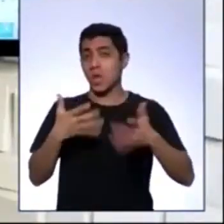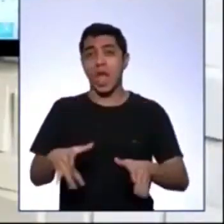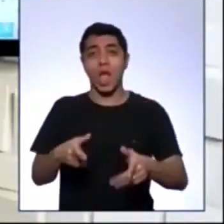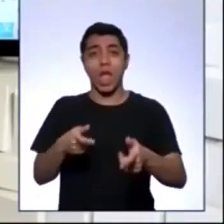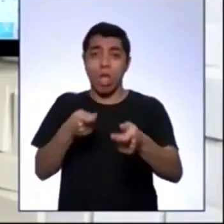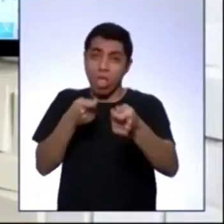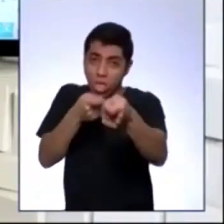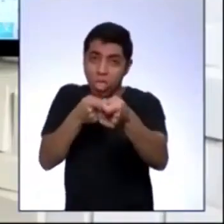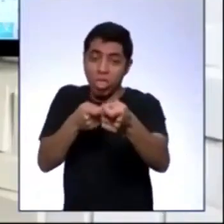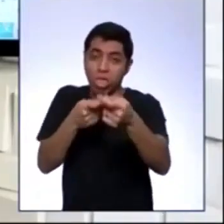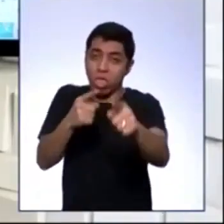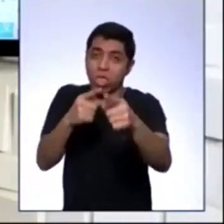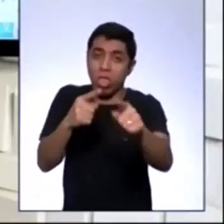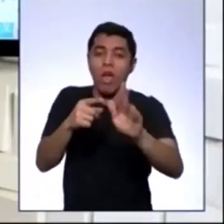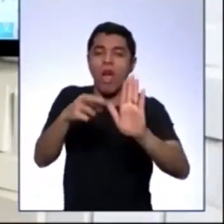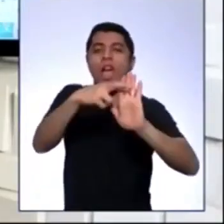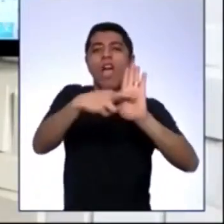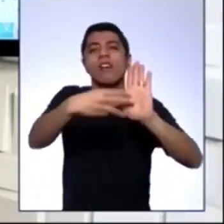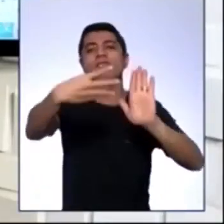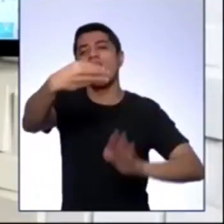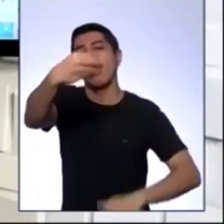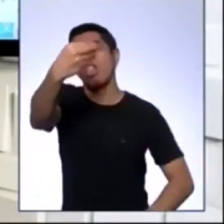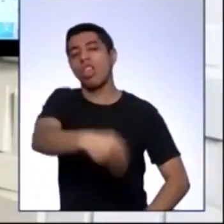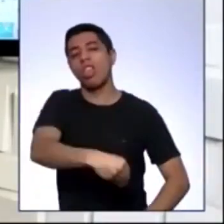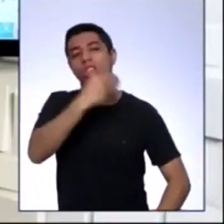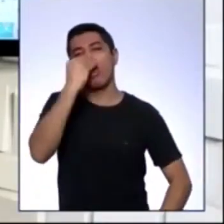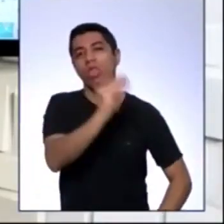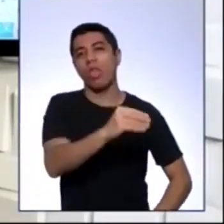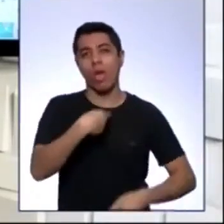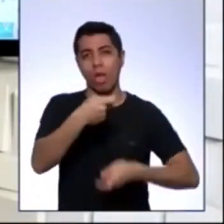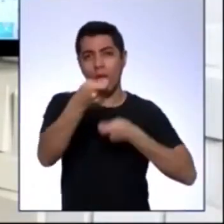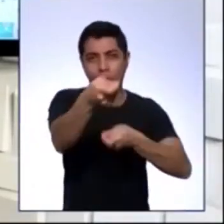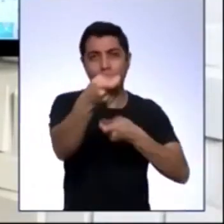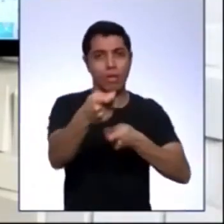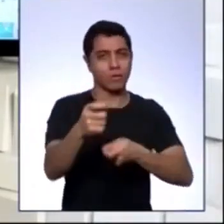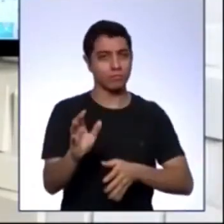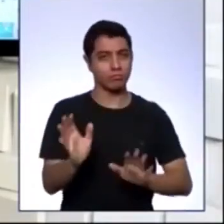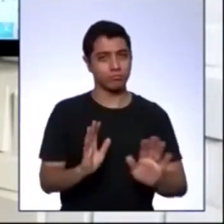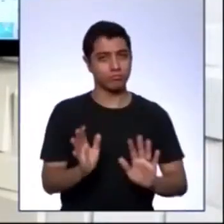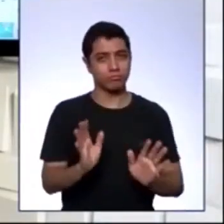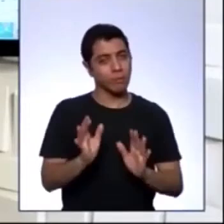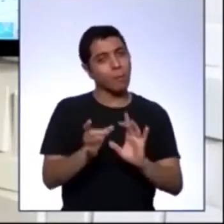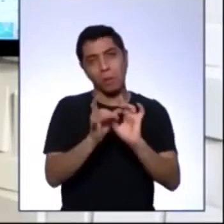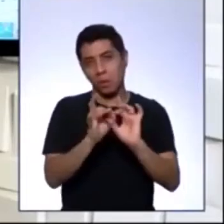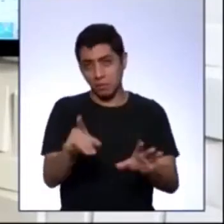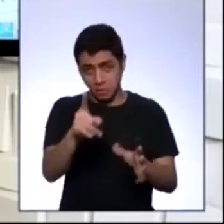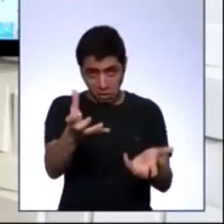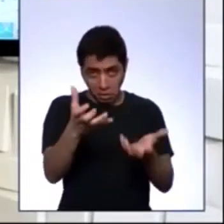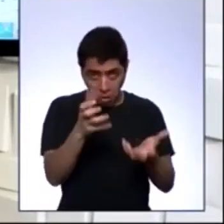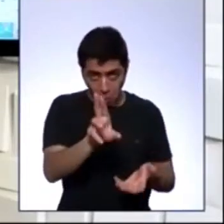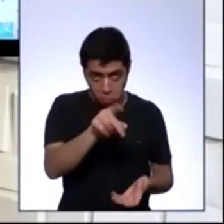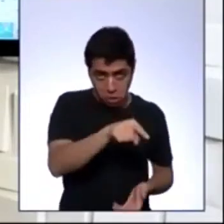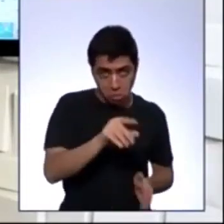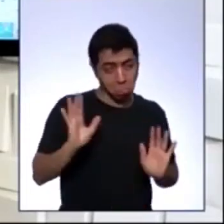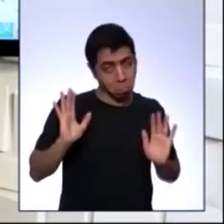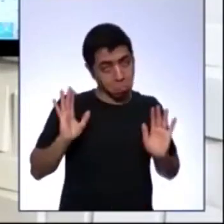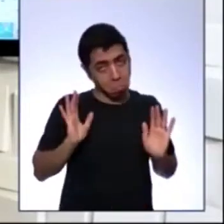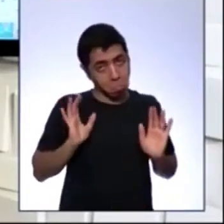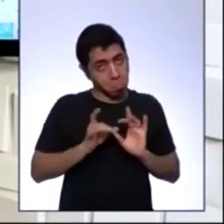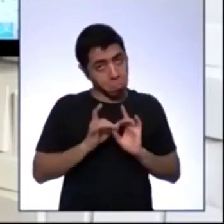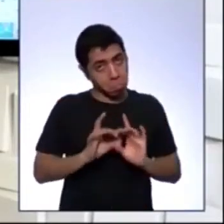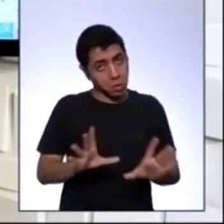a não usar mas regra de três pode usar a regra de três imagem que eu te mostrando